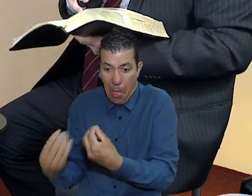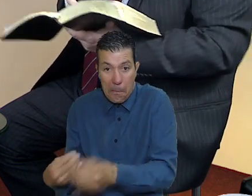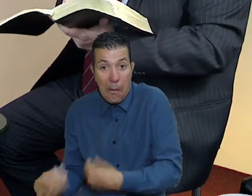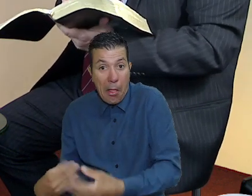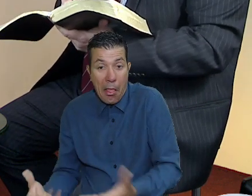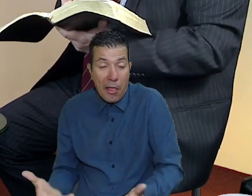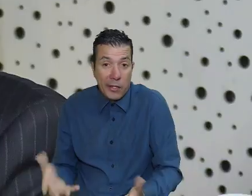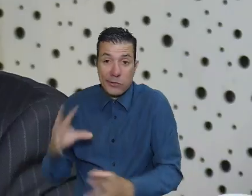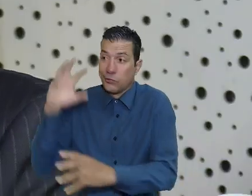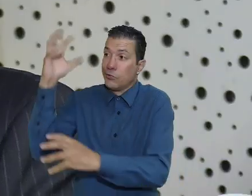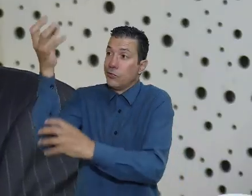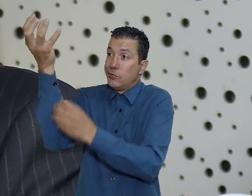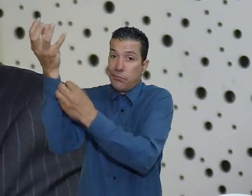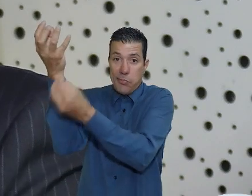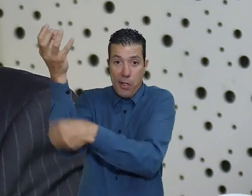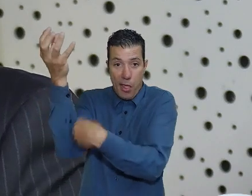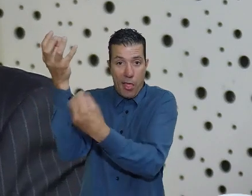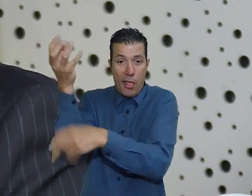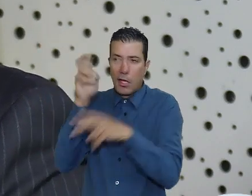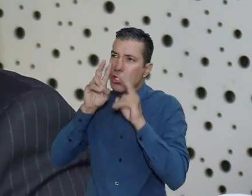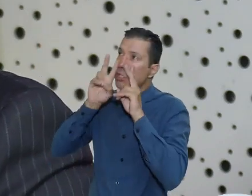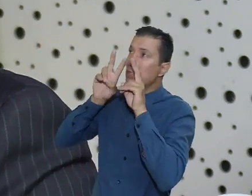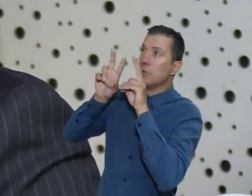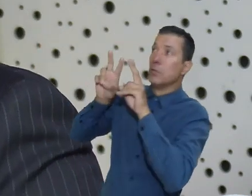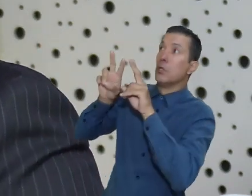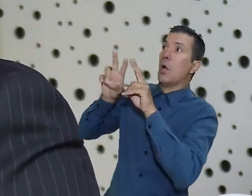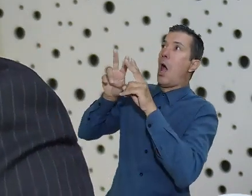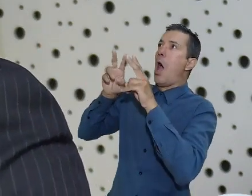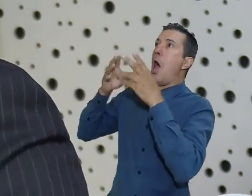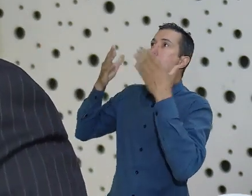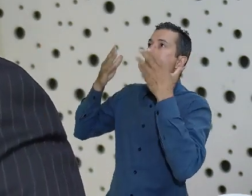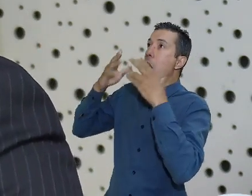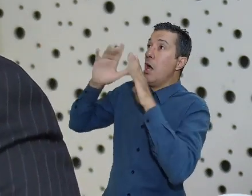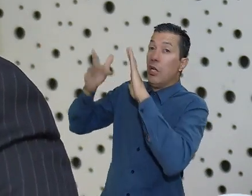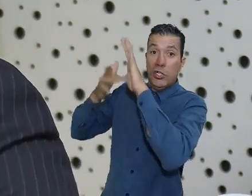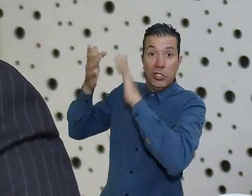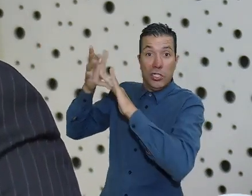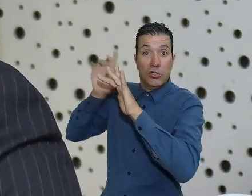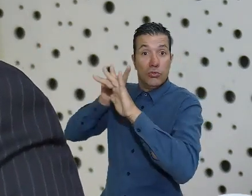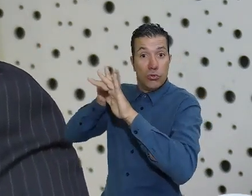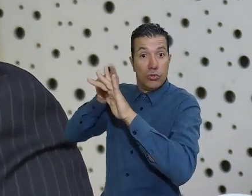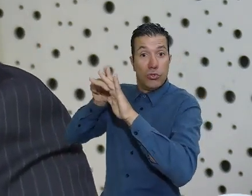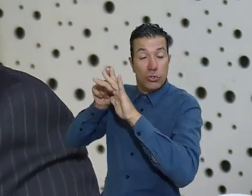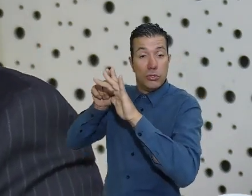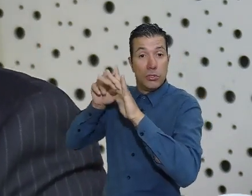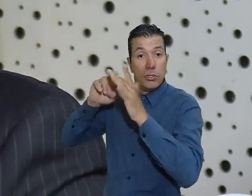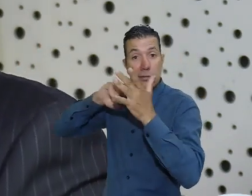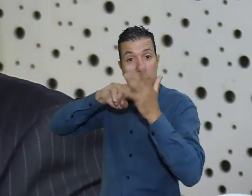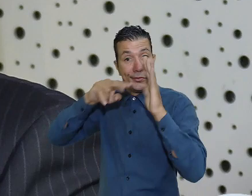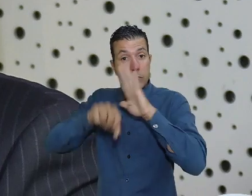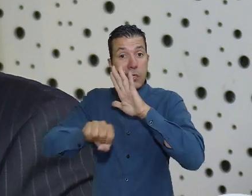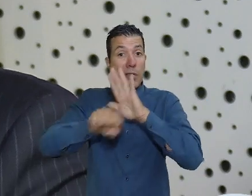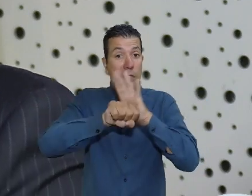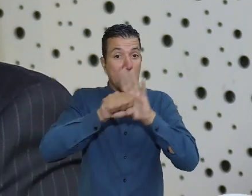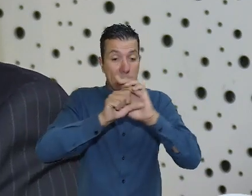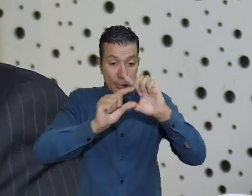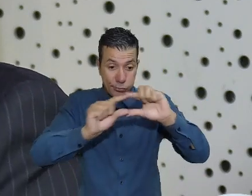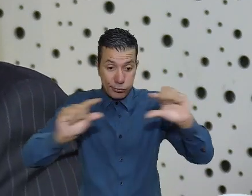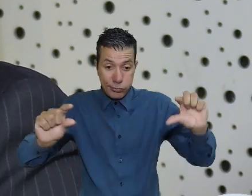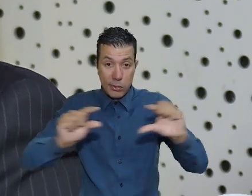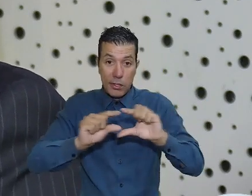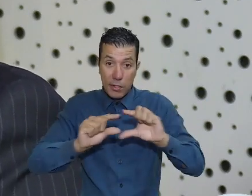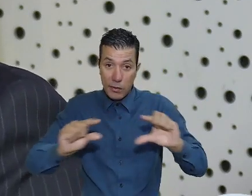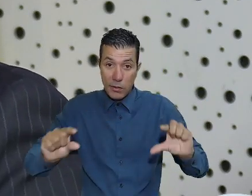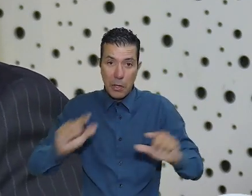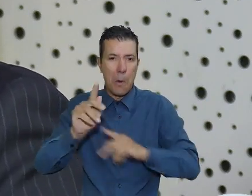foi ouvinte, o qual ele viu, ele presenciou, que Jesus Cristo fez a mesma simbologia, a mesma frase a